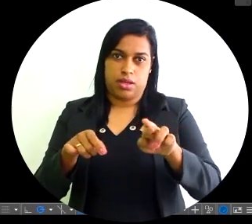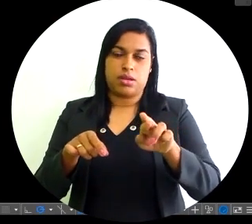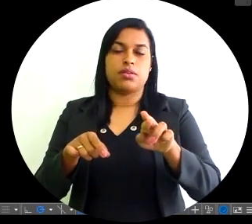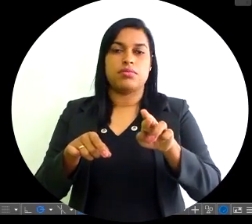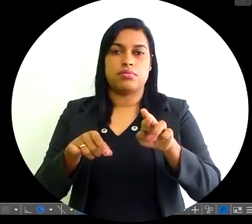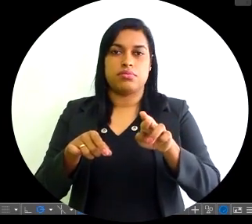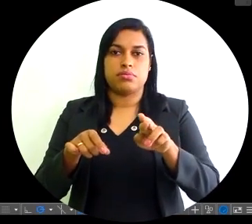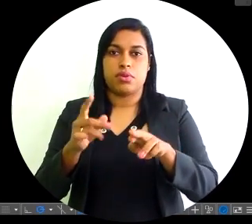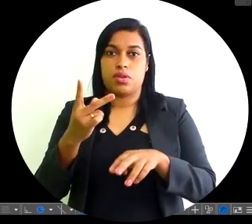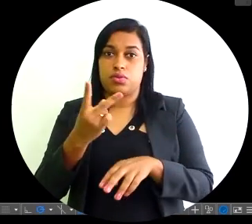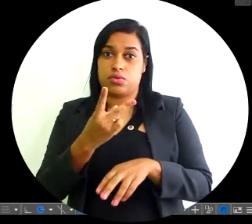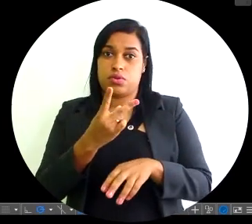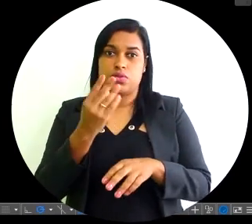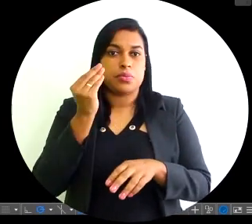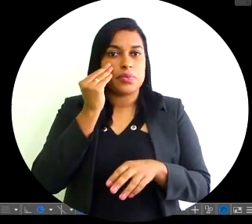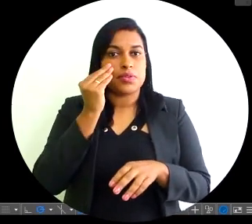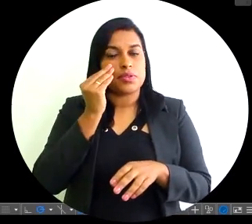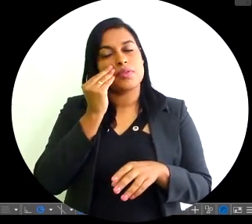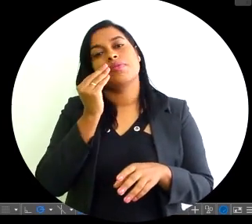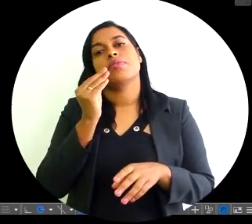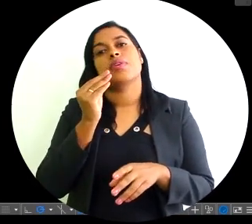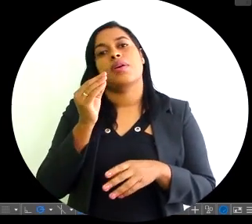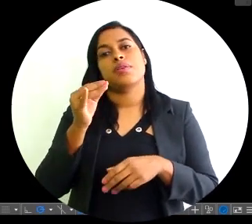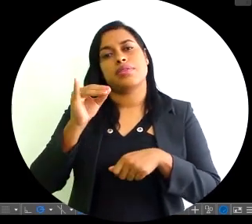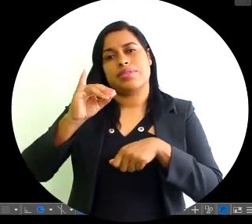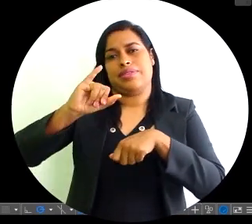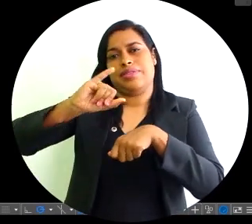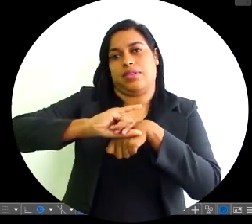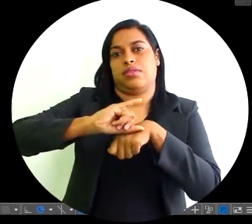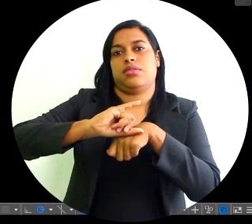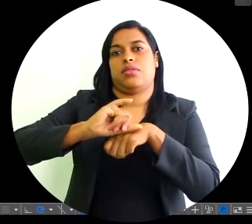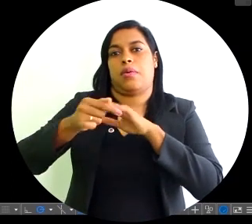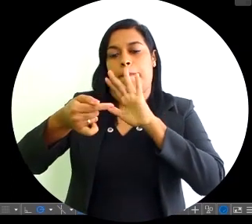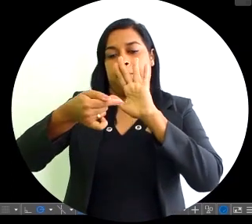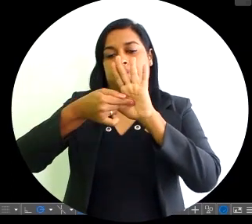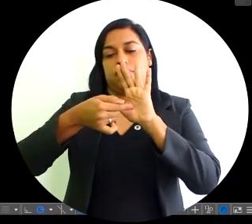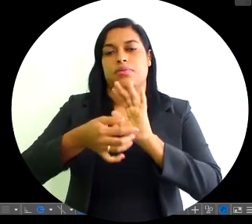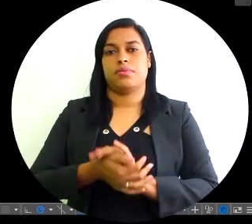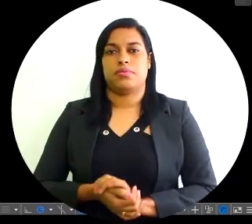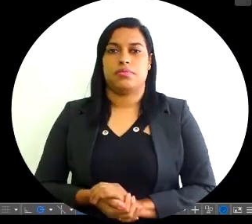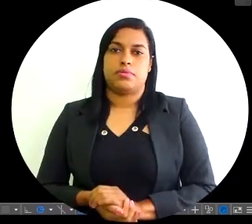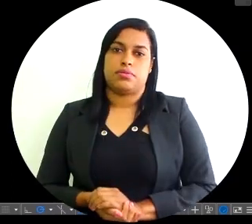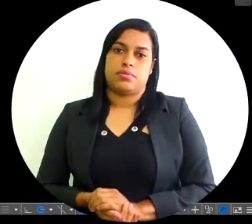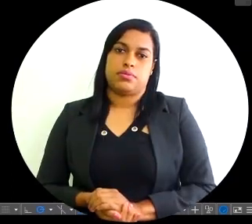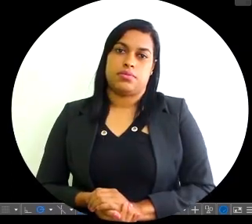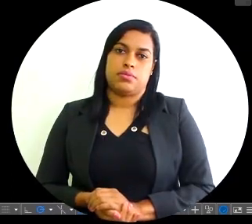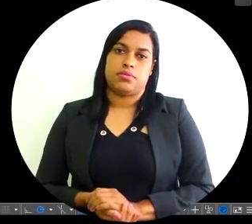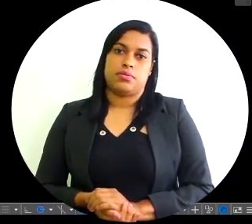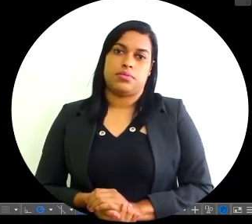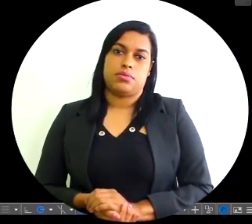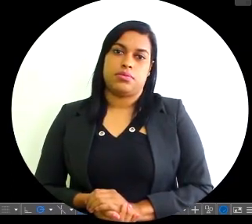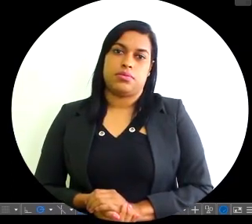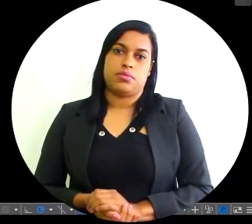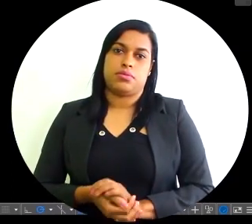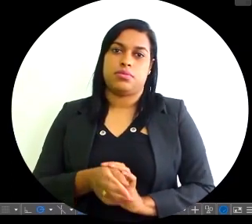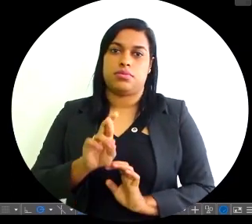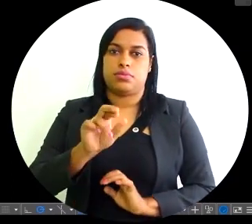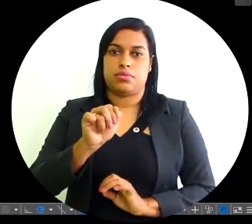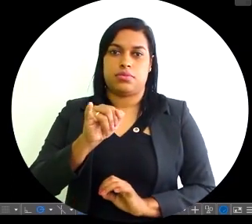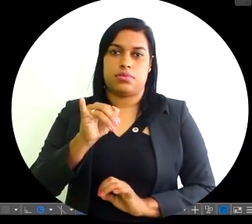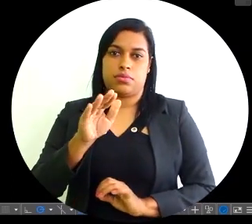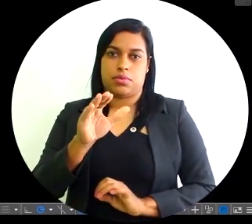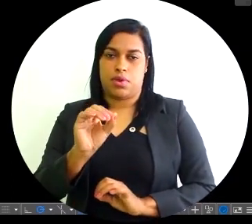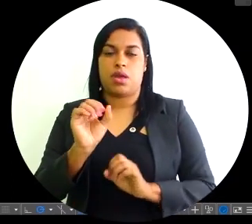ele, na barra de comando aqui, ele pede para eu especificar o ponto central e